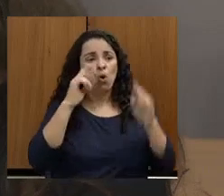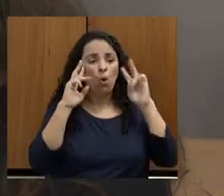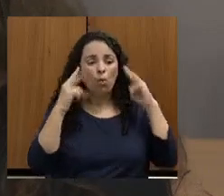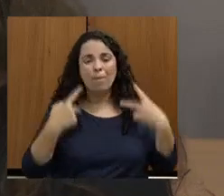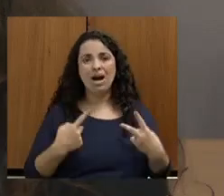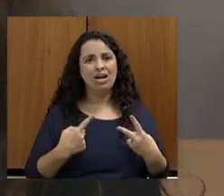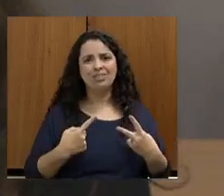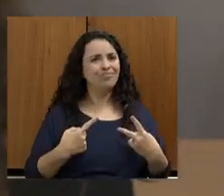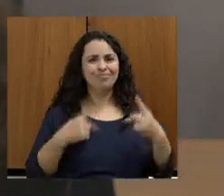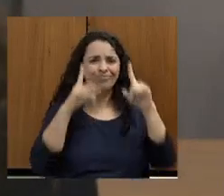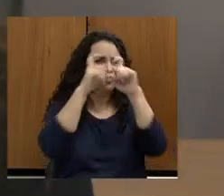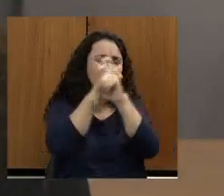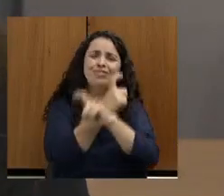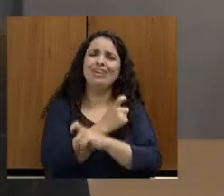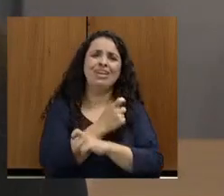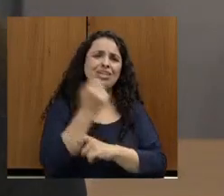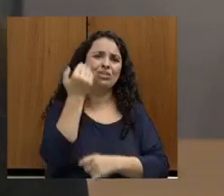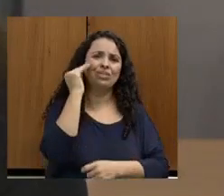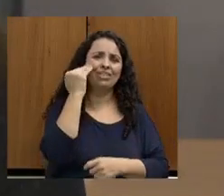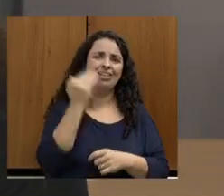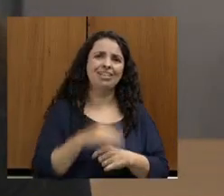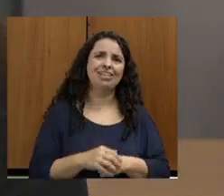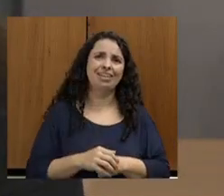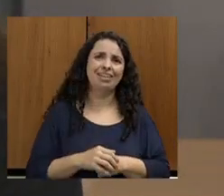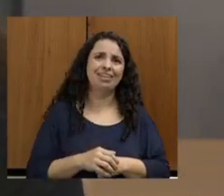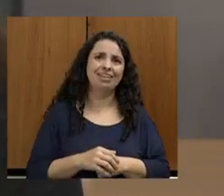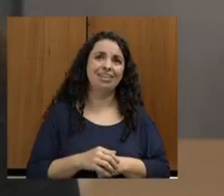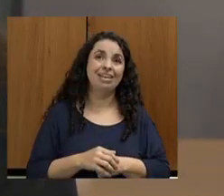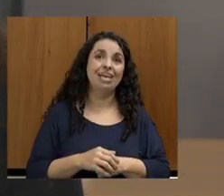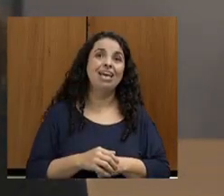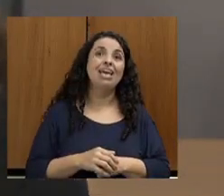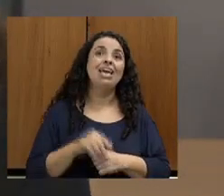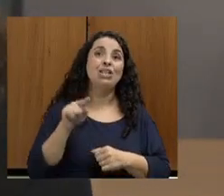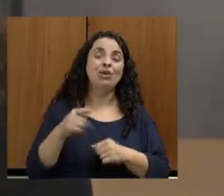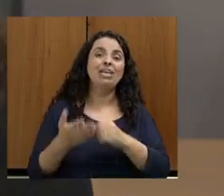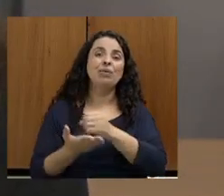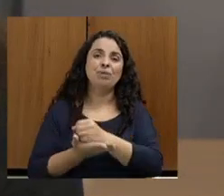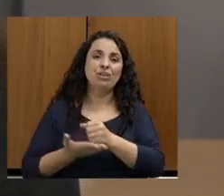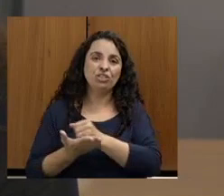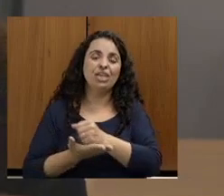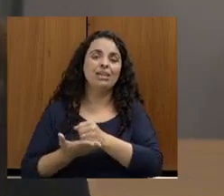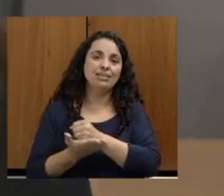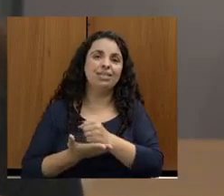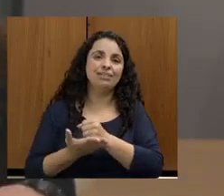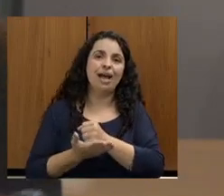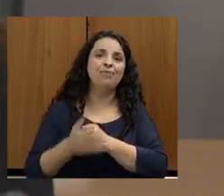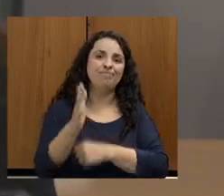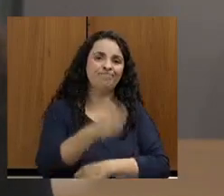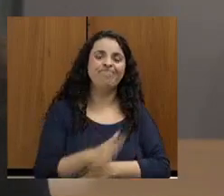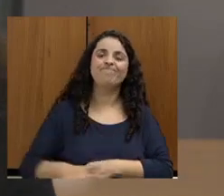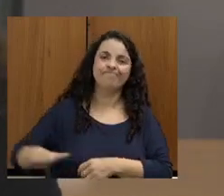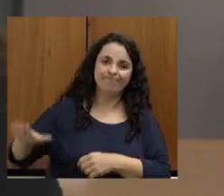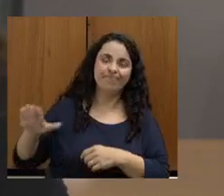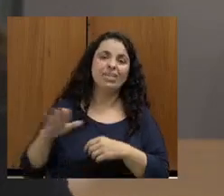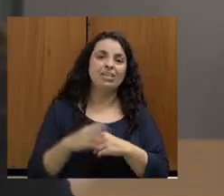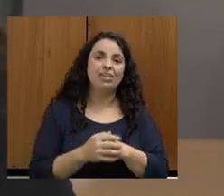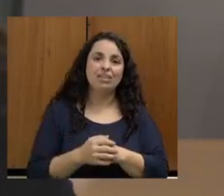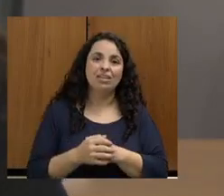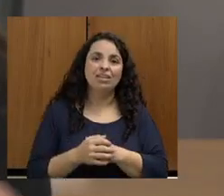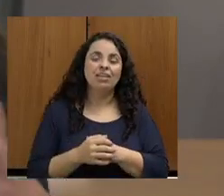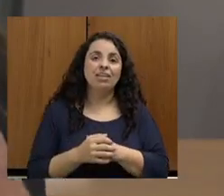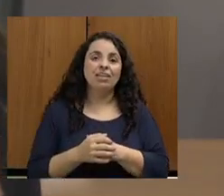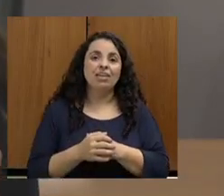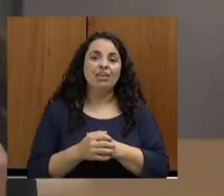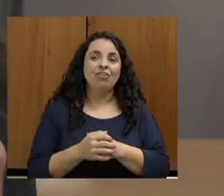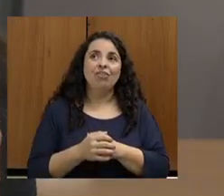entenderem esse lado mais humano. Atualmente, nessa base infantil, eu quero que ela entenda isso aí, essa